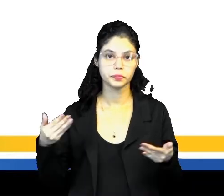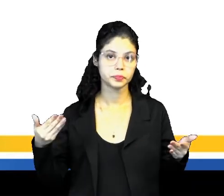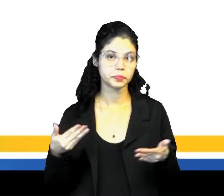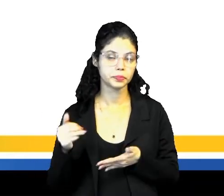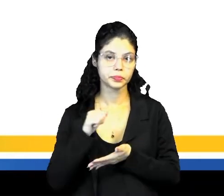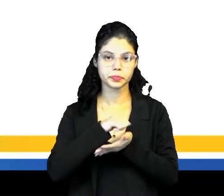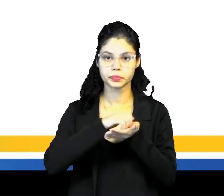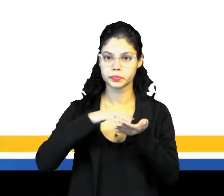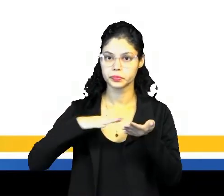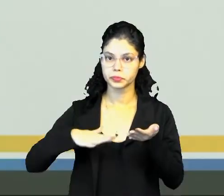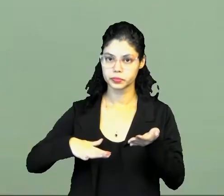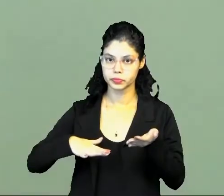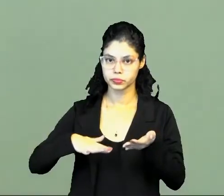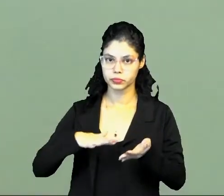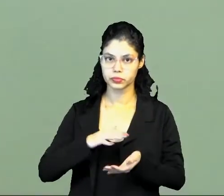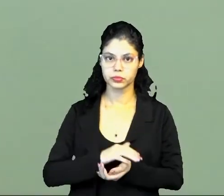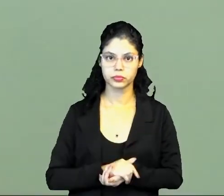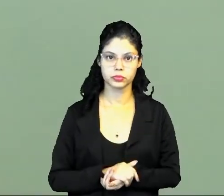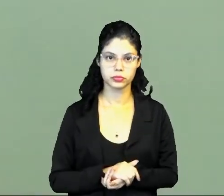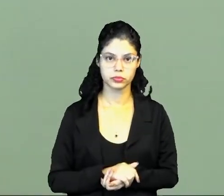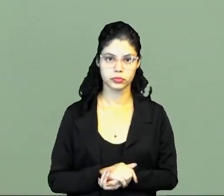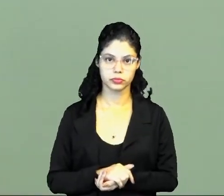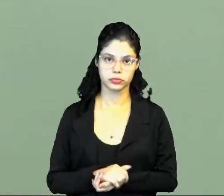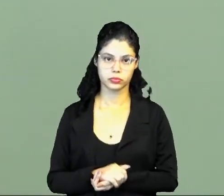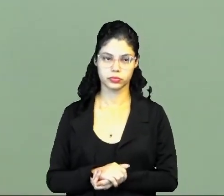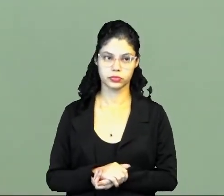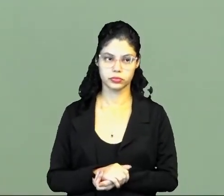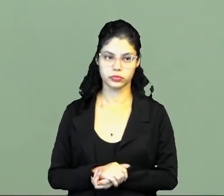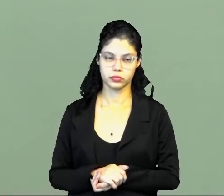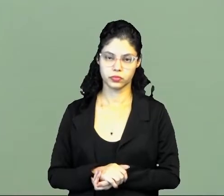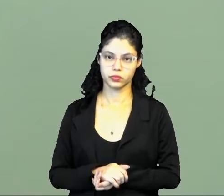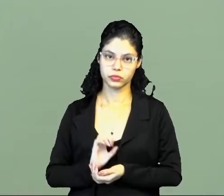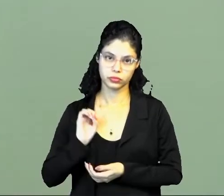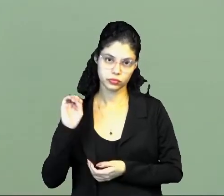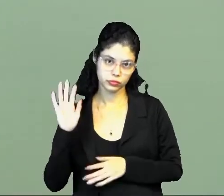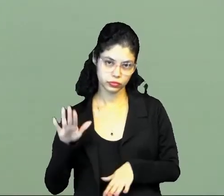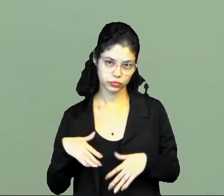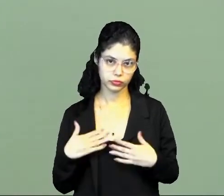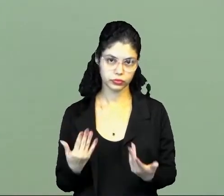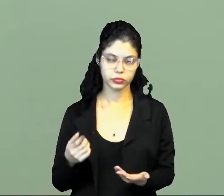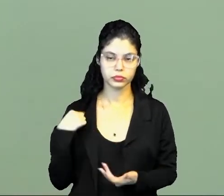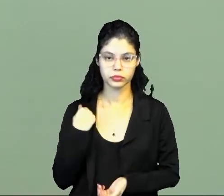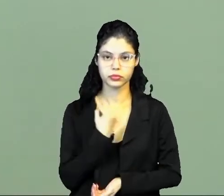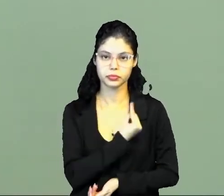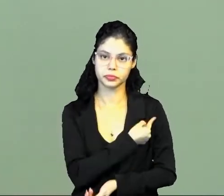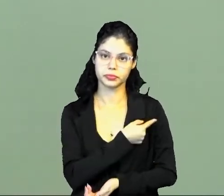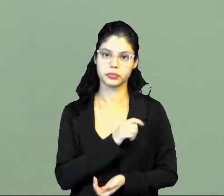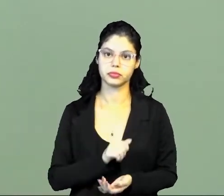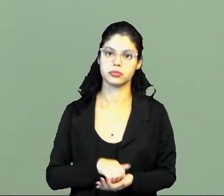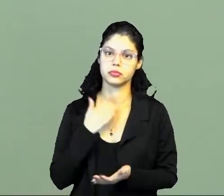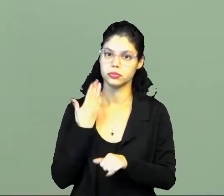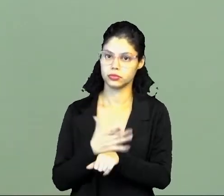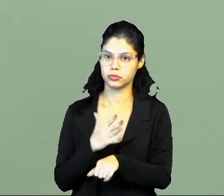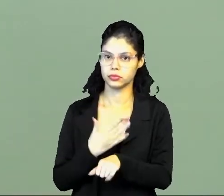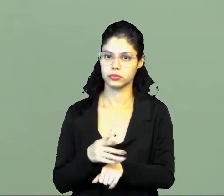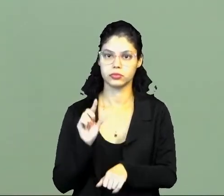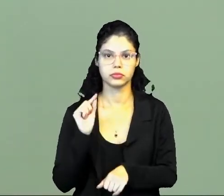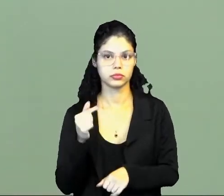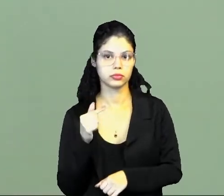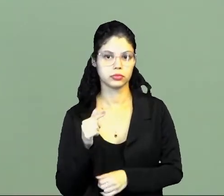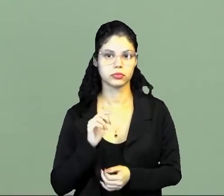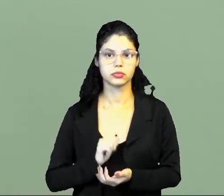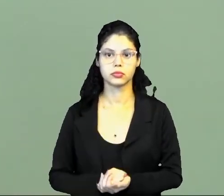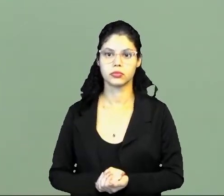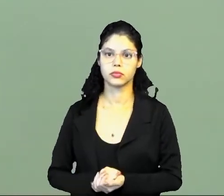Agora nós iremos para os nossos exercícios, no qual nós iremos, né, exercitar aí a questão dos